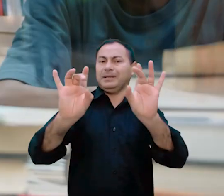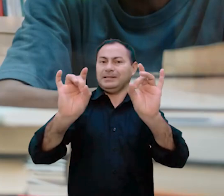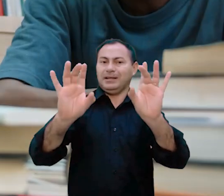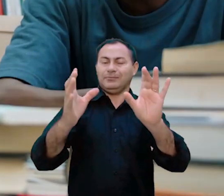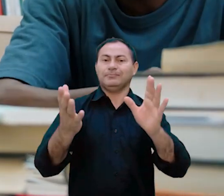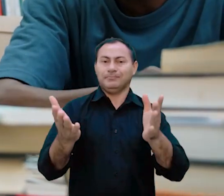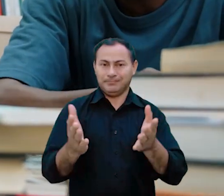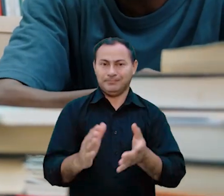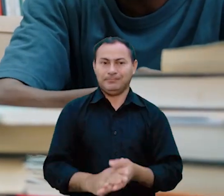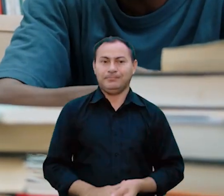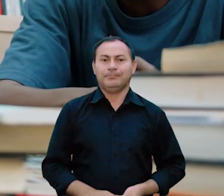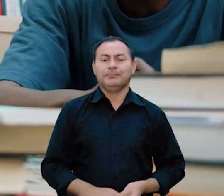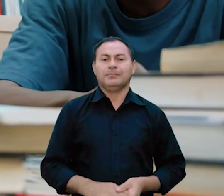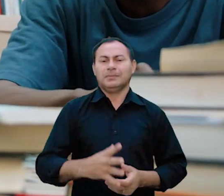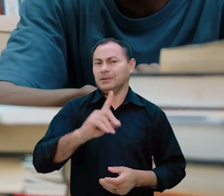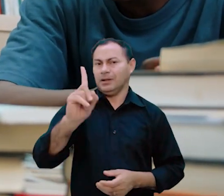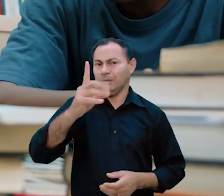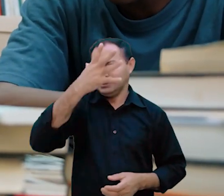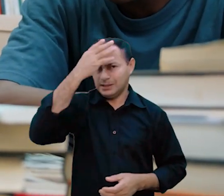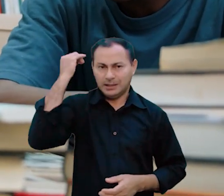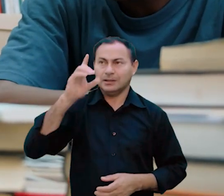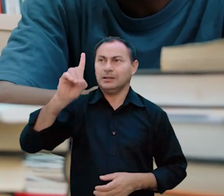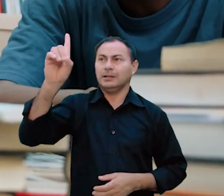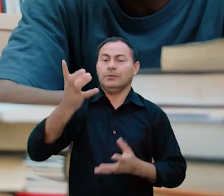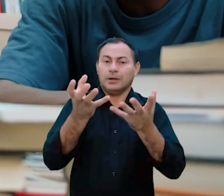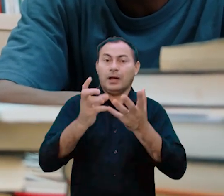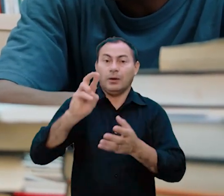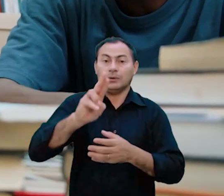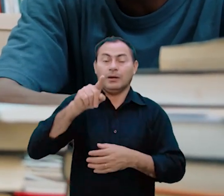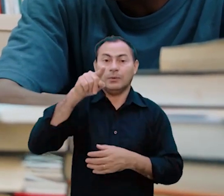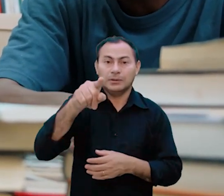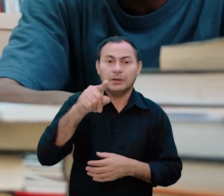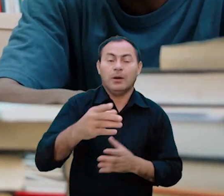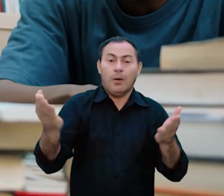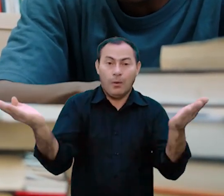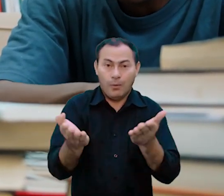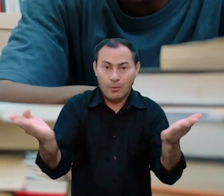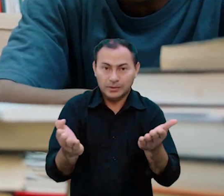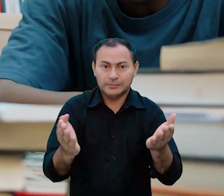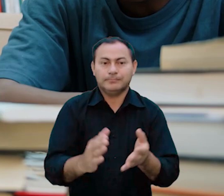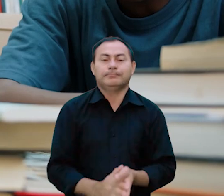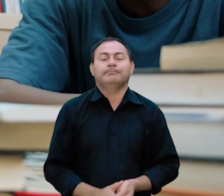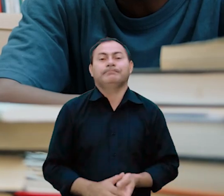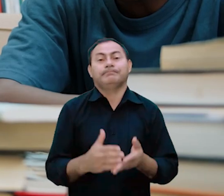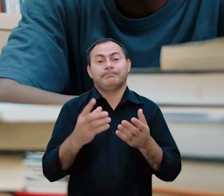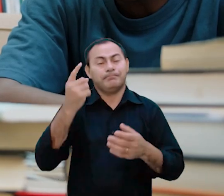coisas extraordinárias. Não esqueça, Deus quer usar você